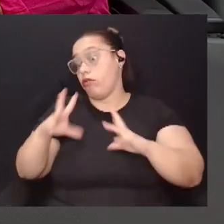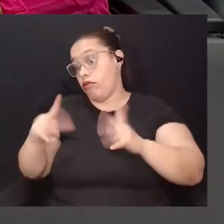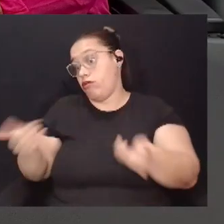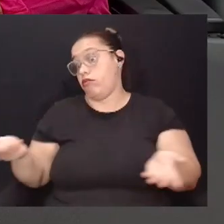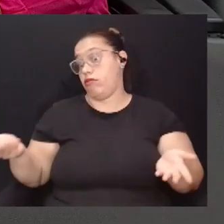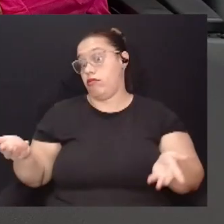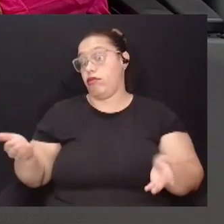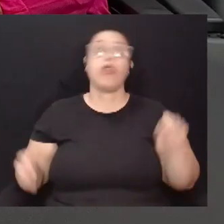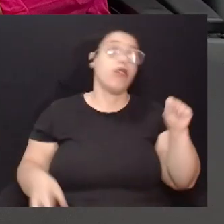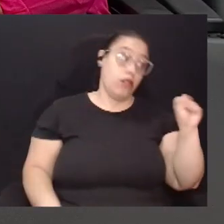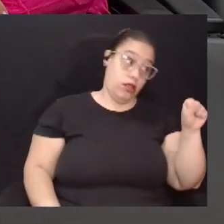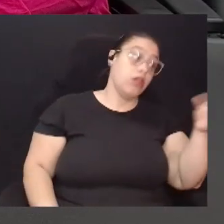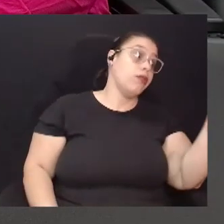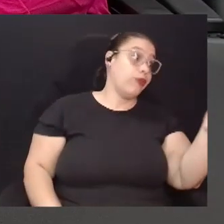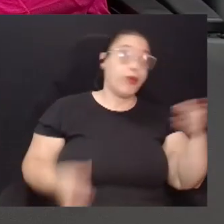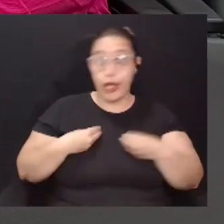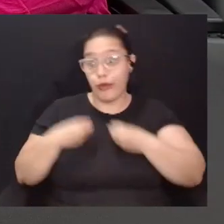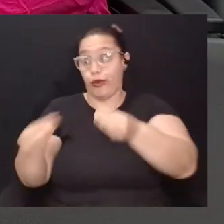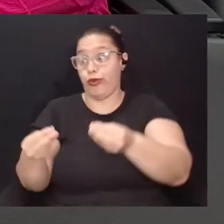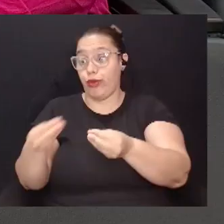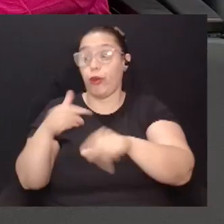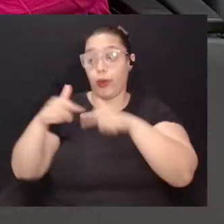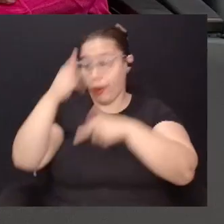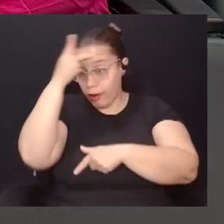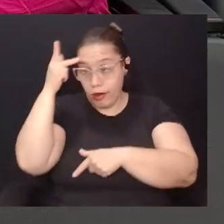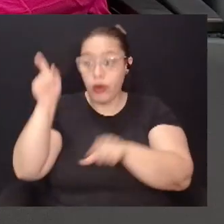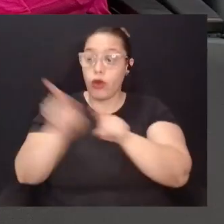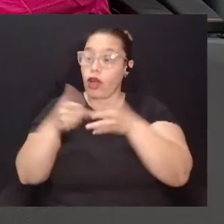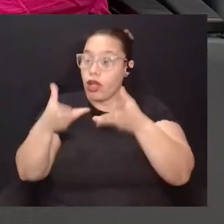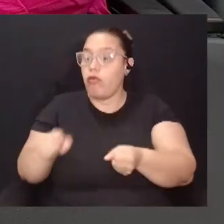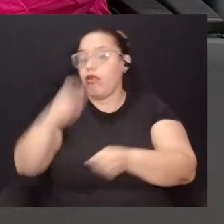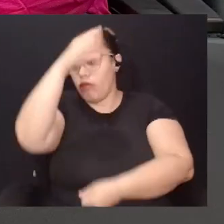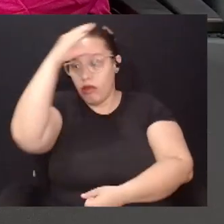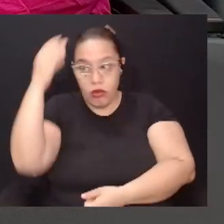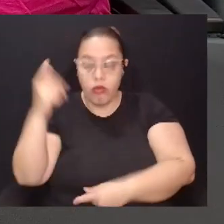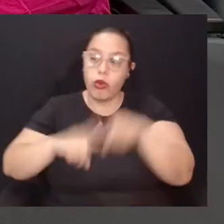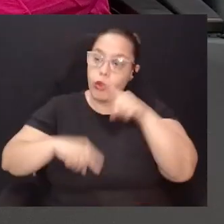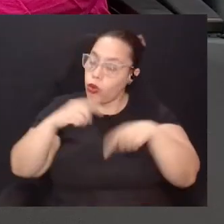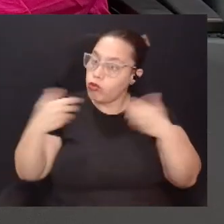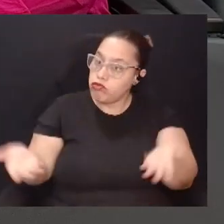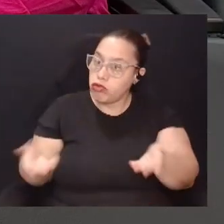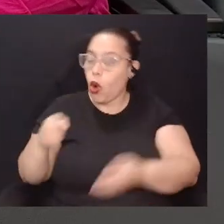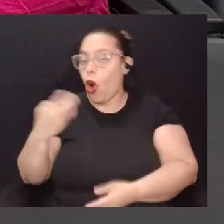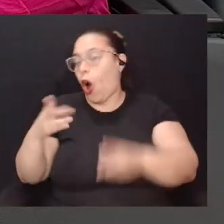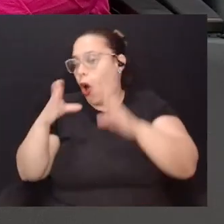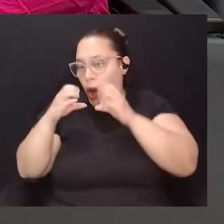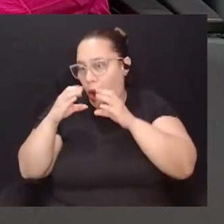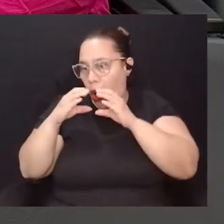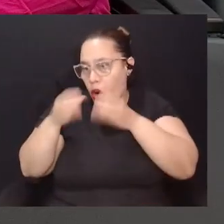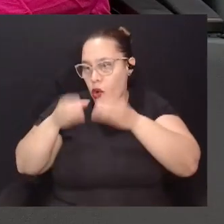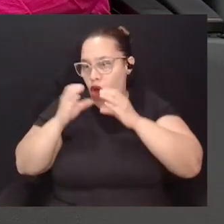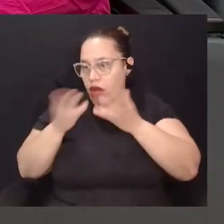para todos os lados, Exatamente. né? Para quem vai entregar, para o trabalhador e também para quem vai receber o produto e que fica